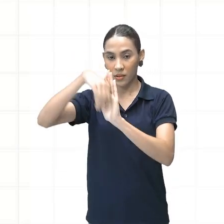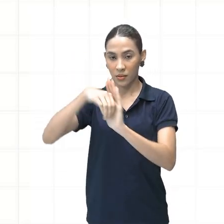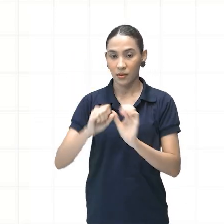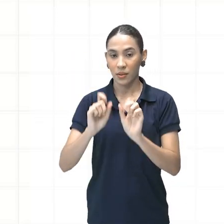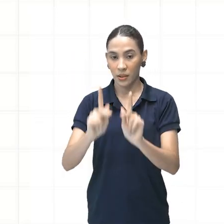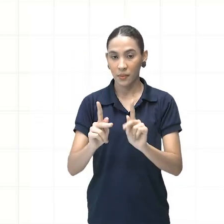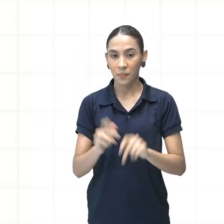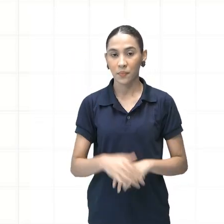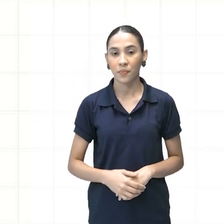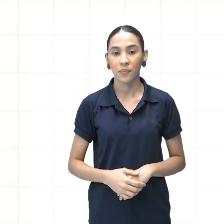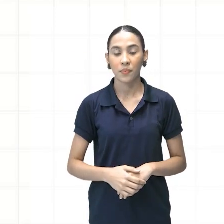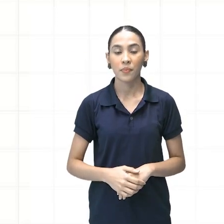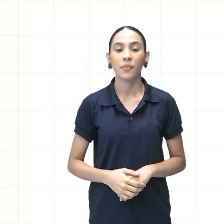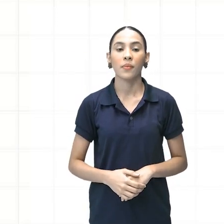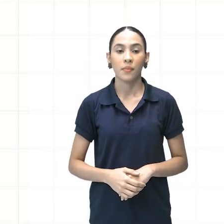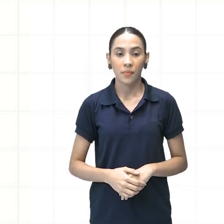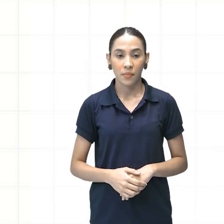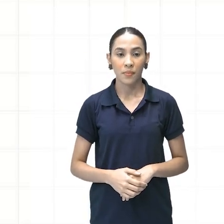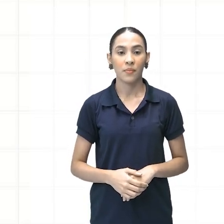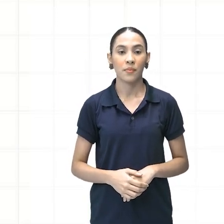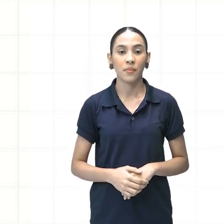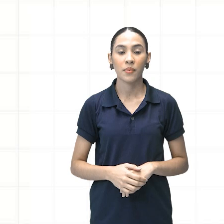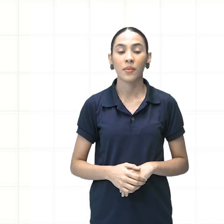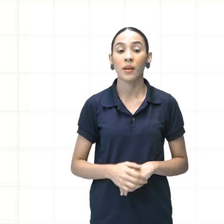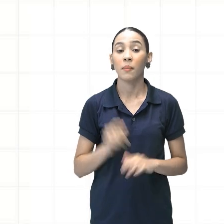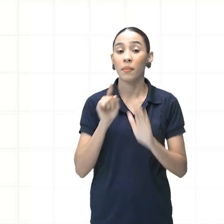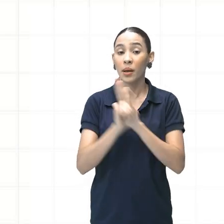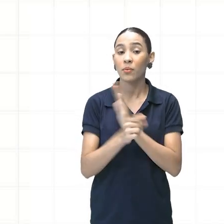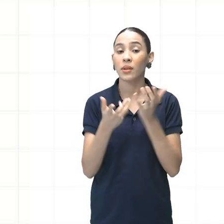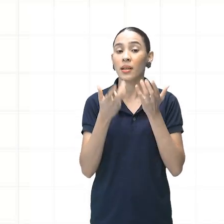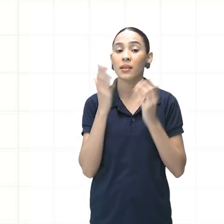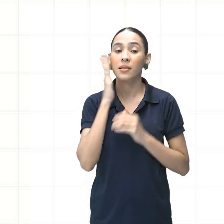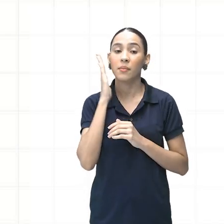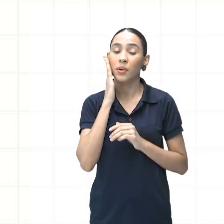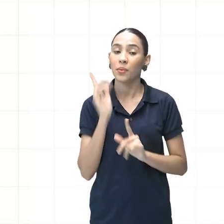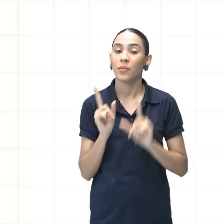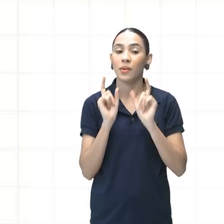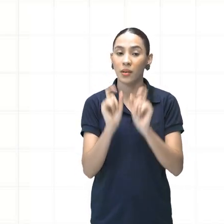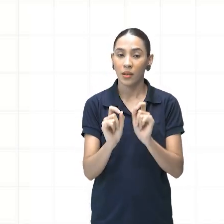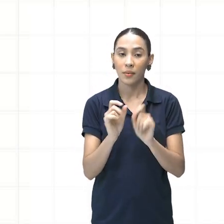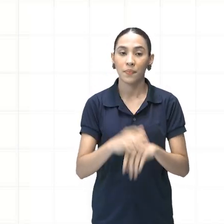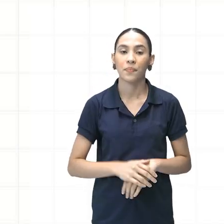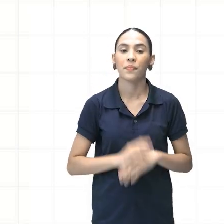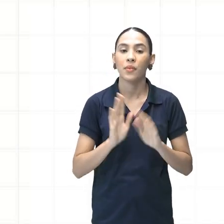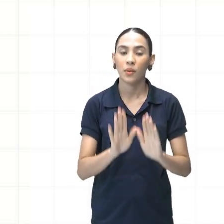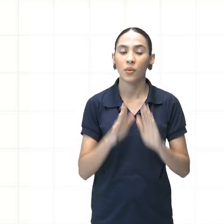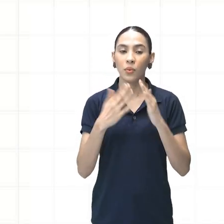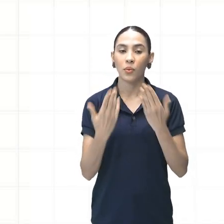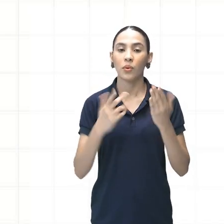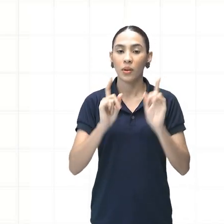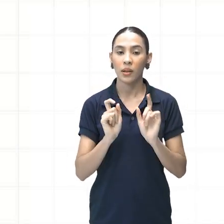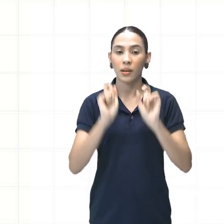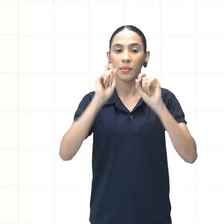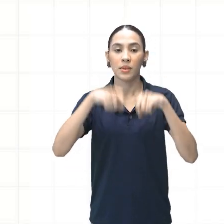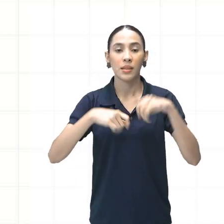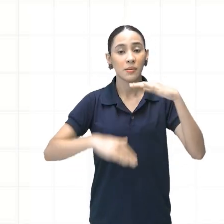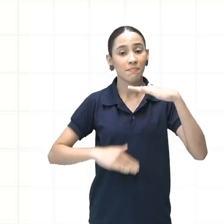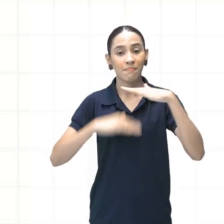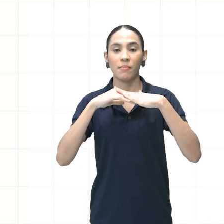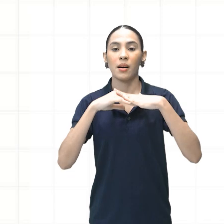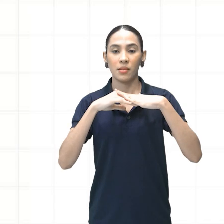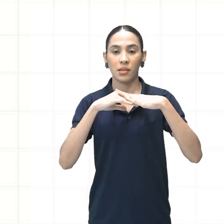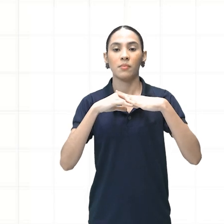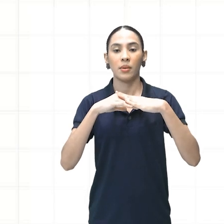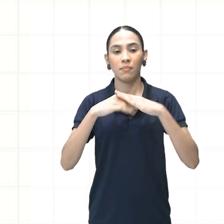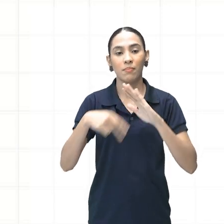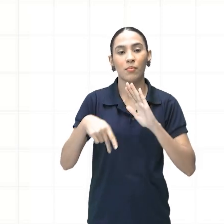Correto? Muito bem, professor. A pergunta é a seguinte: qual é a capacidade